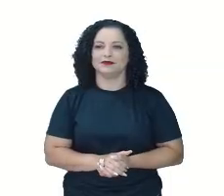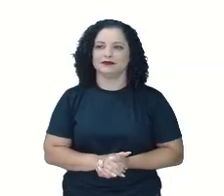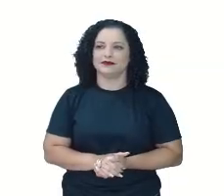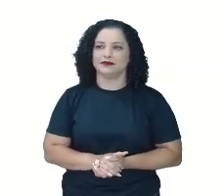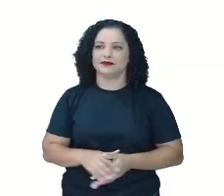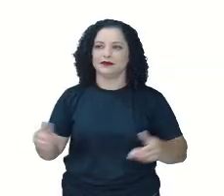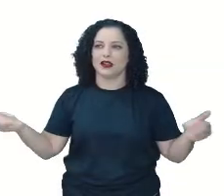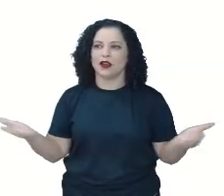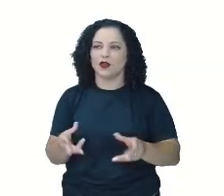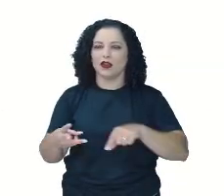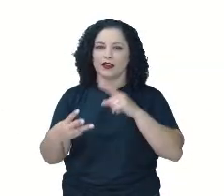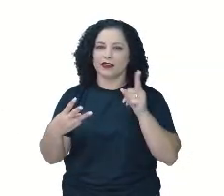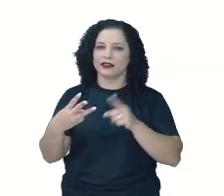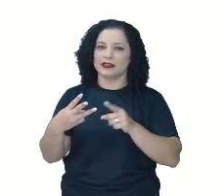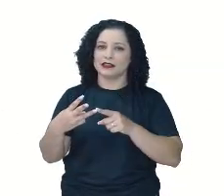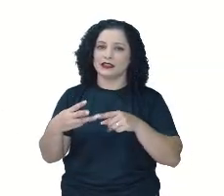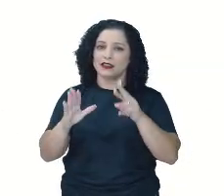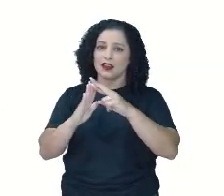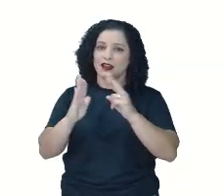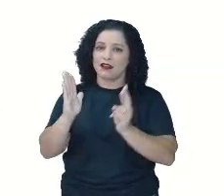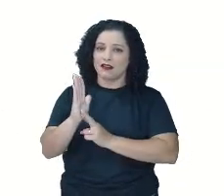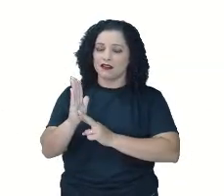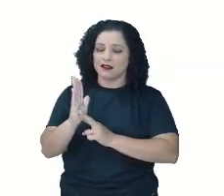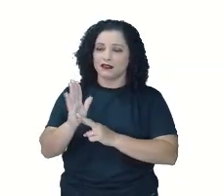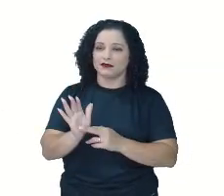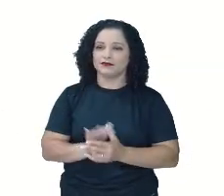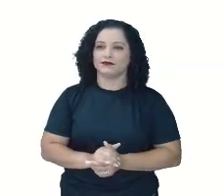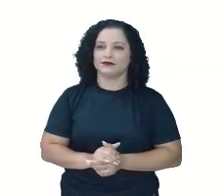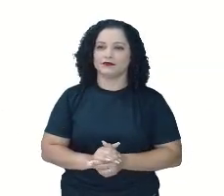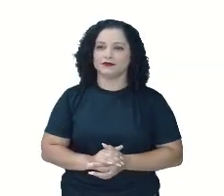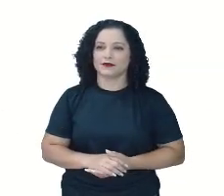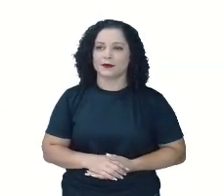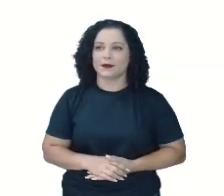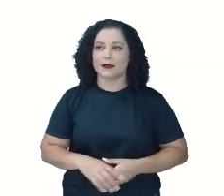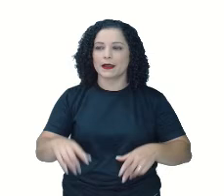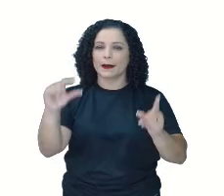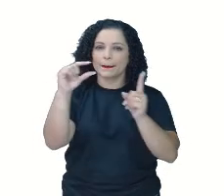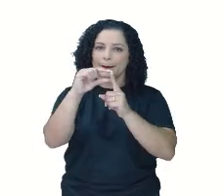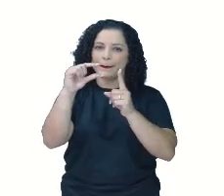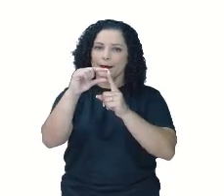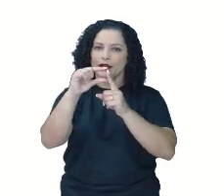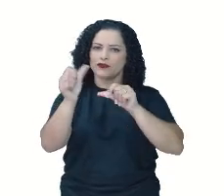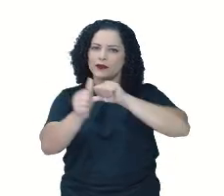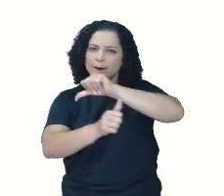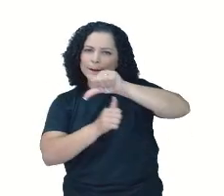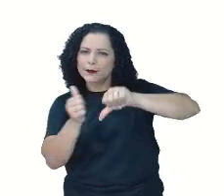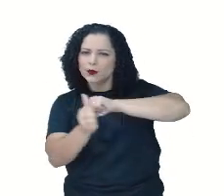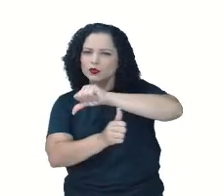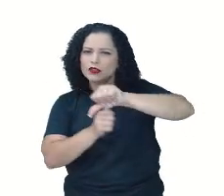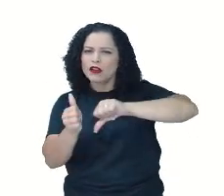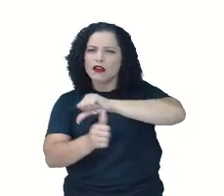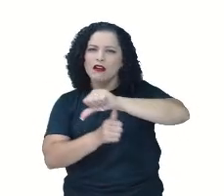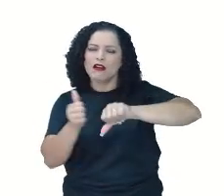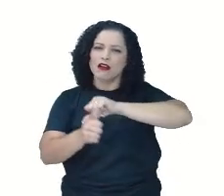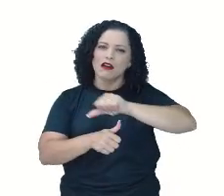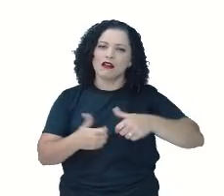regra agora. São palavras que a gente vai mudar, elas sofrem alterações, né?